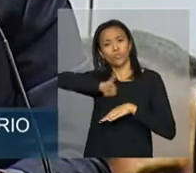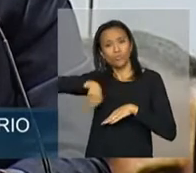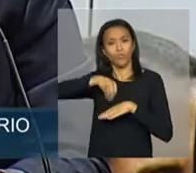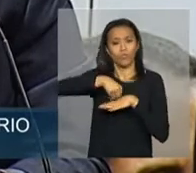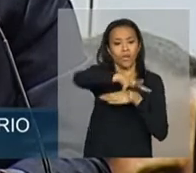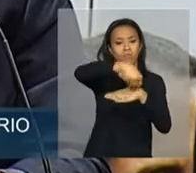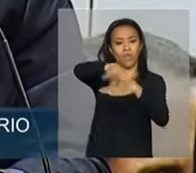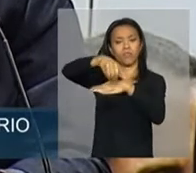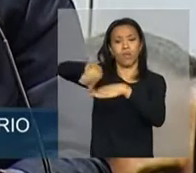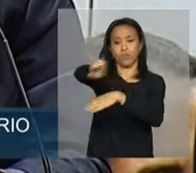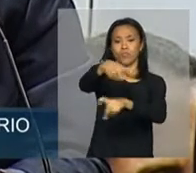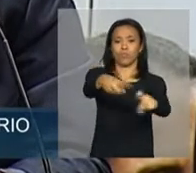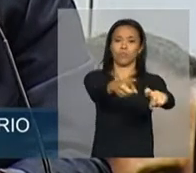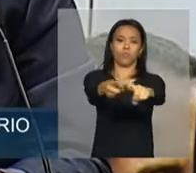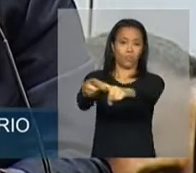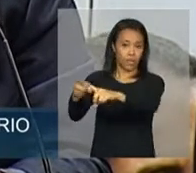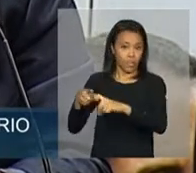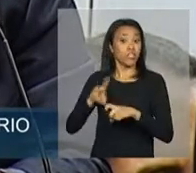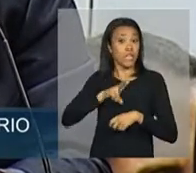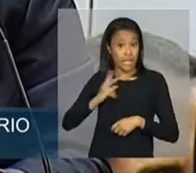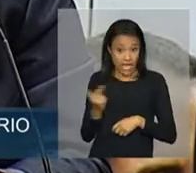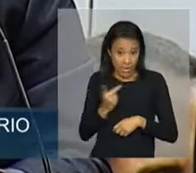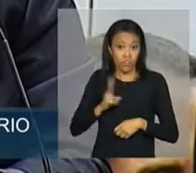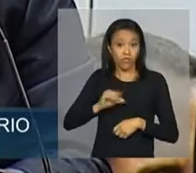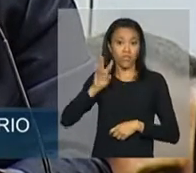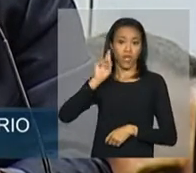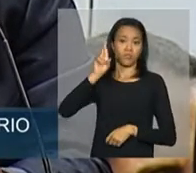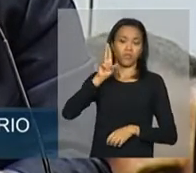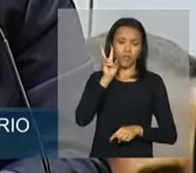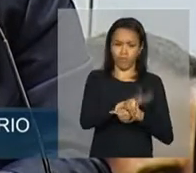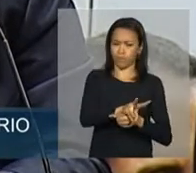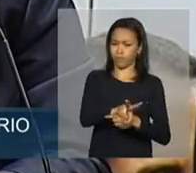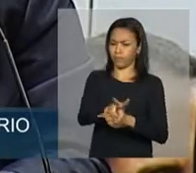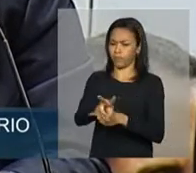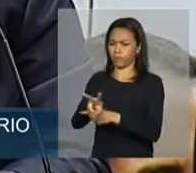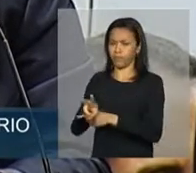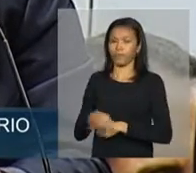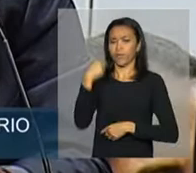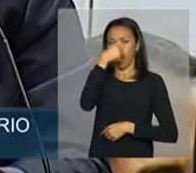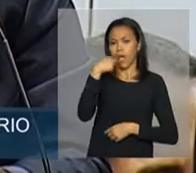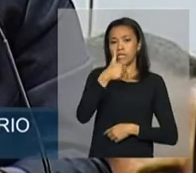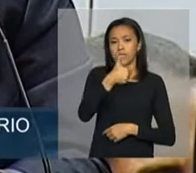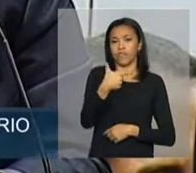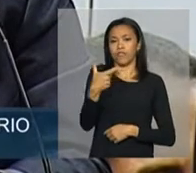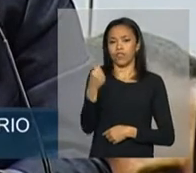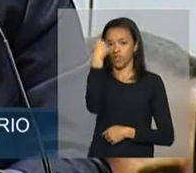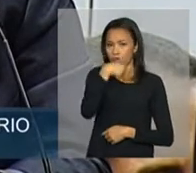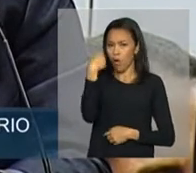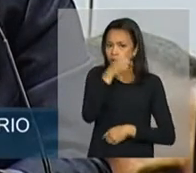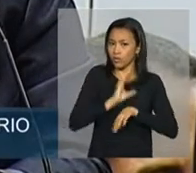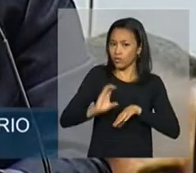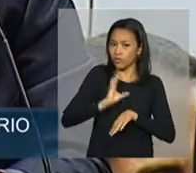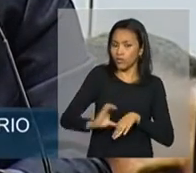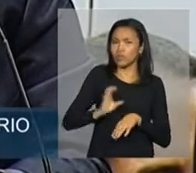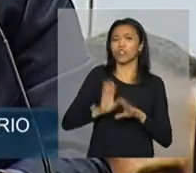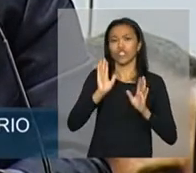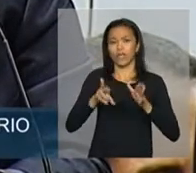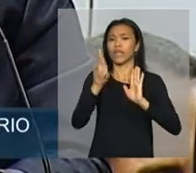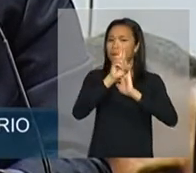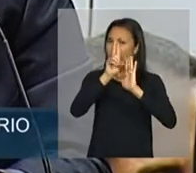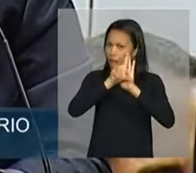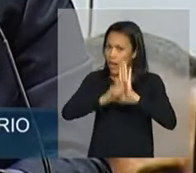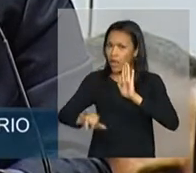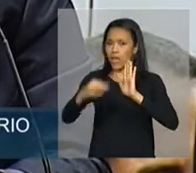tutoria EA supervisão em todo o país a carga horária será de 120 Horas ontem o estabelecido em legislação